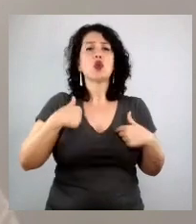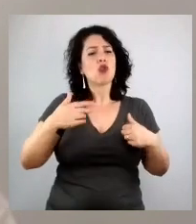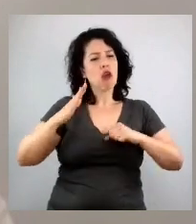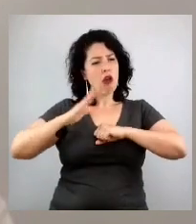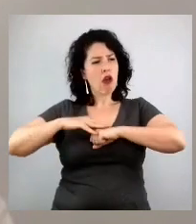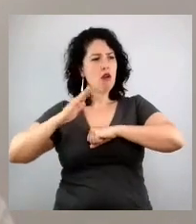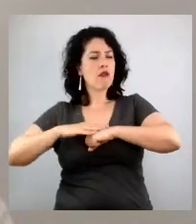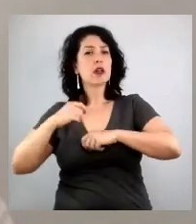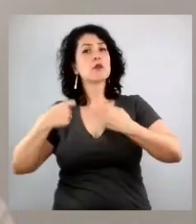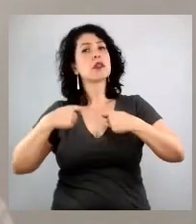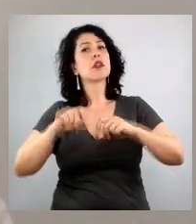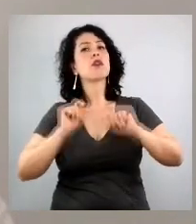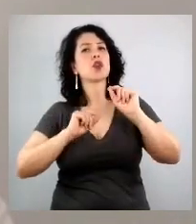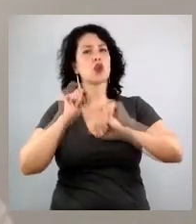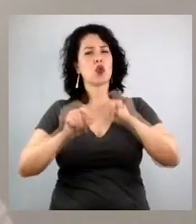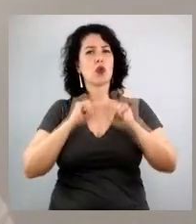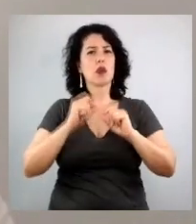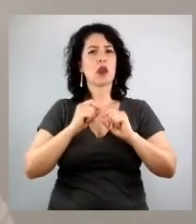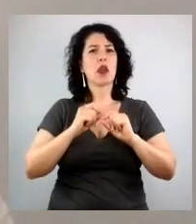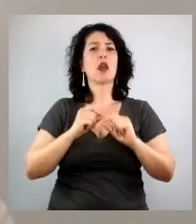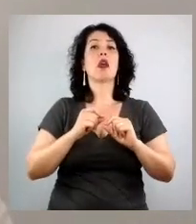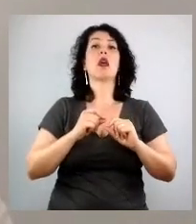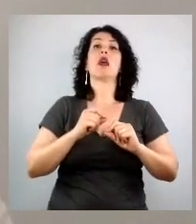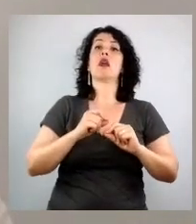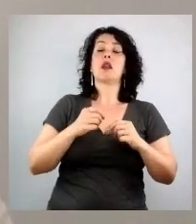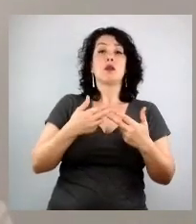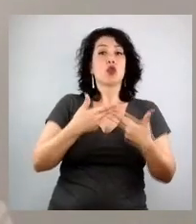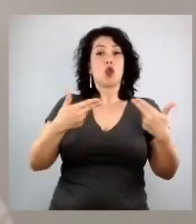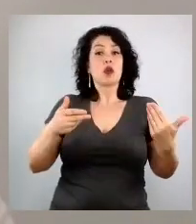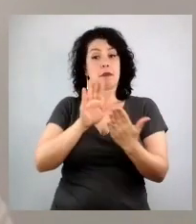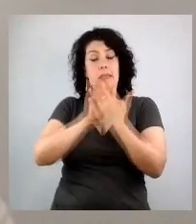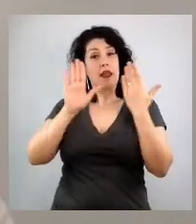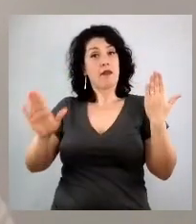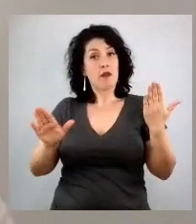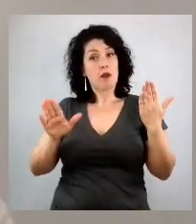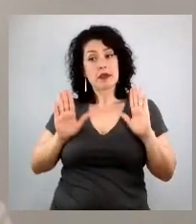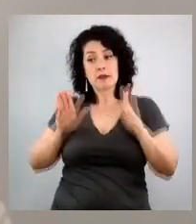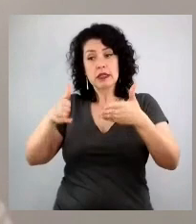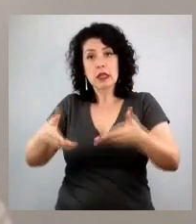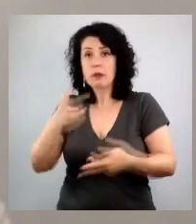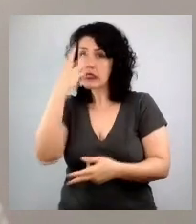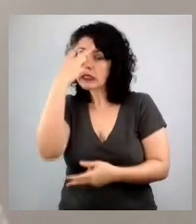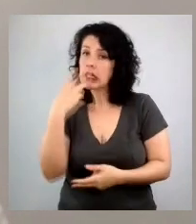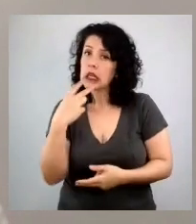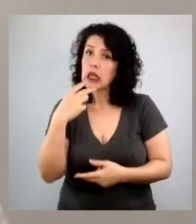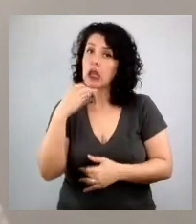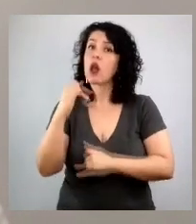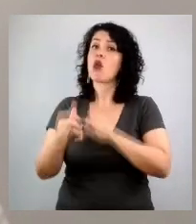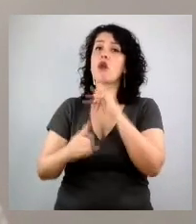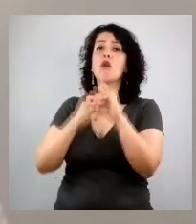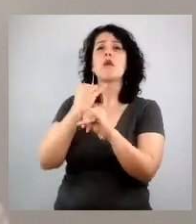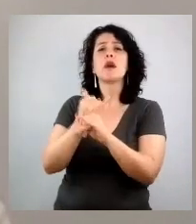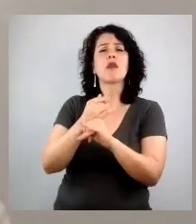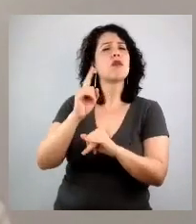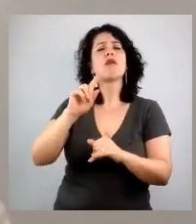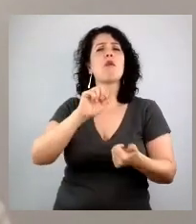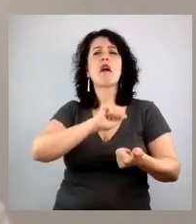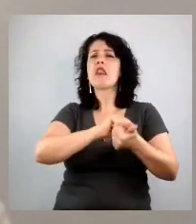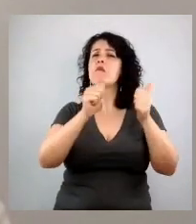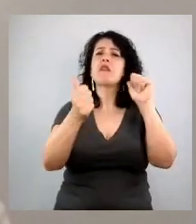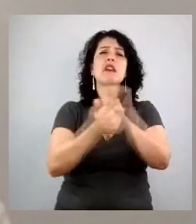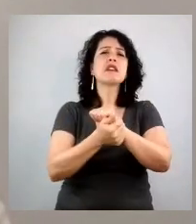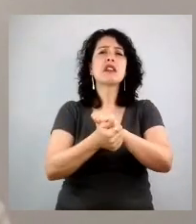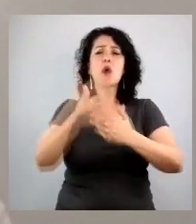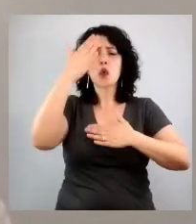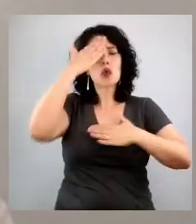2 programas gratuitos no computador, que não precisava de muita adaptação física, mesmo que